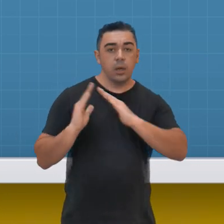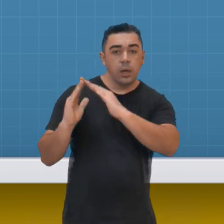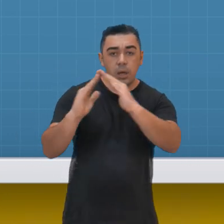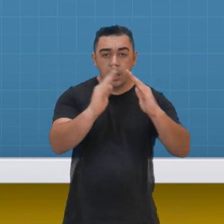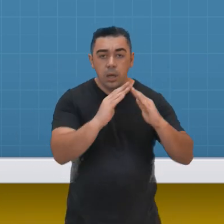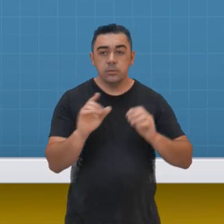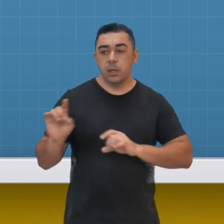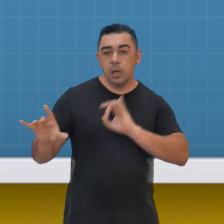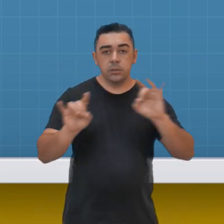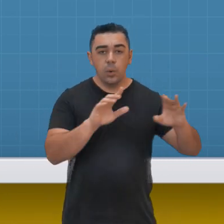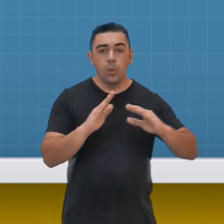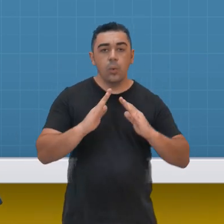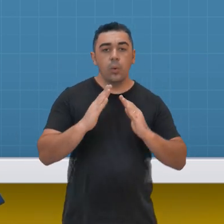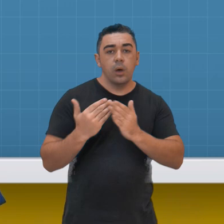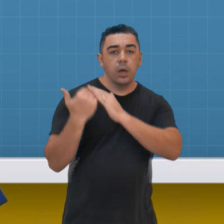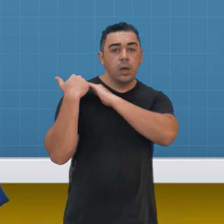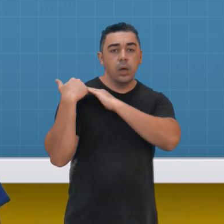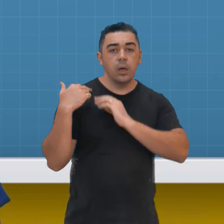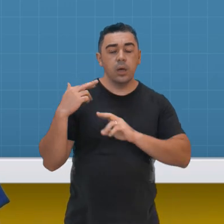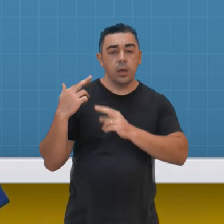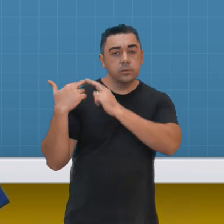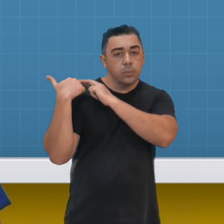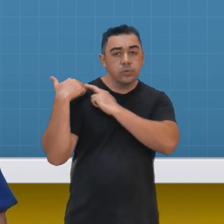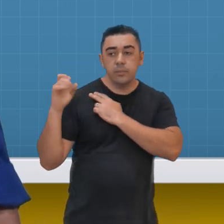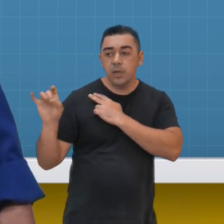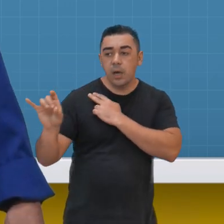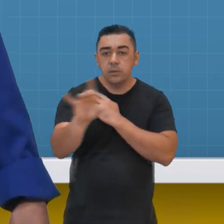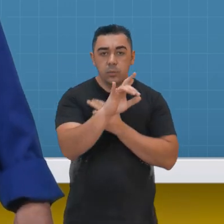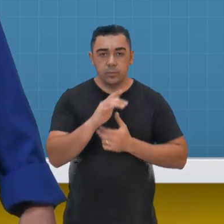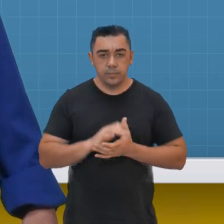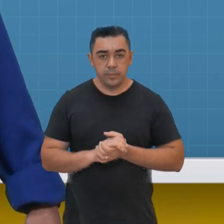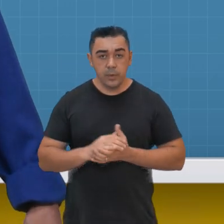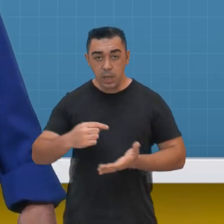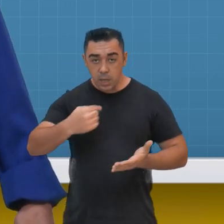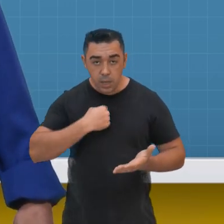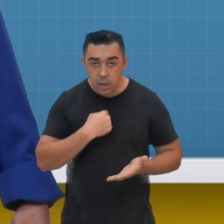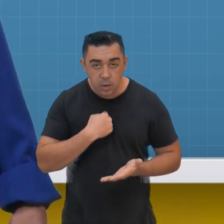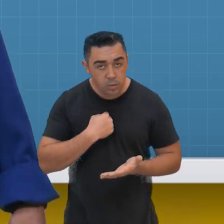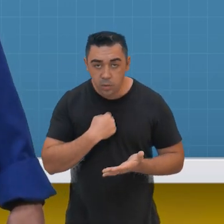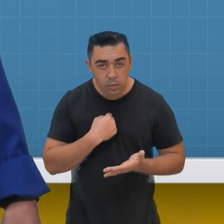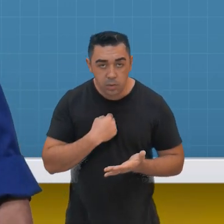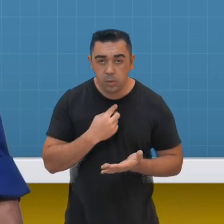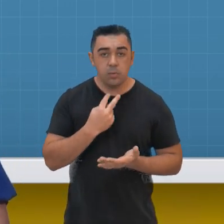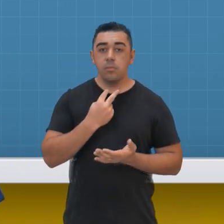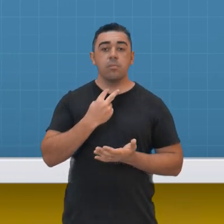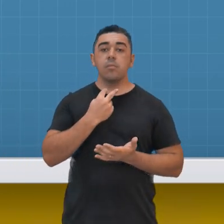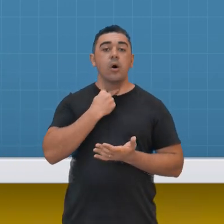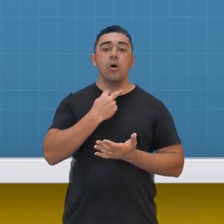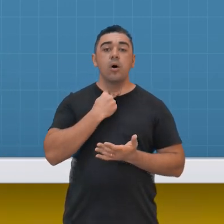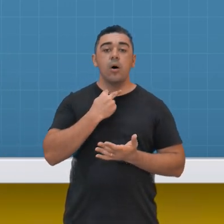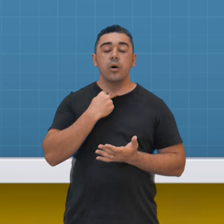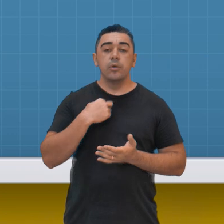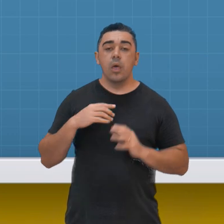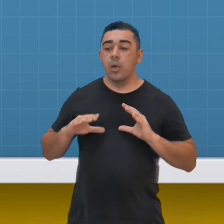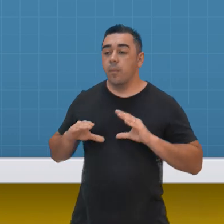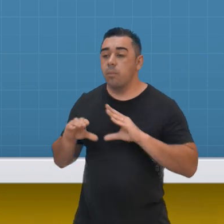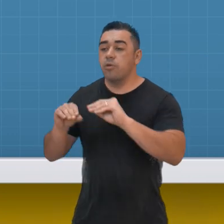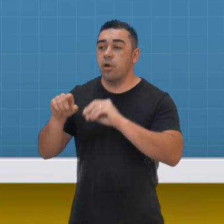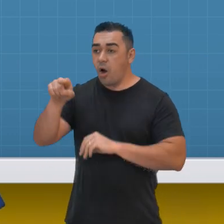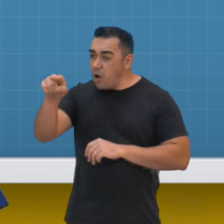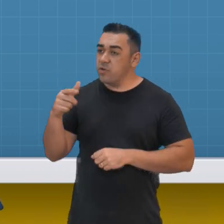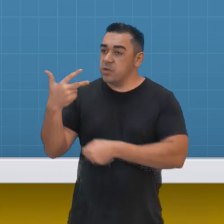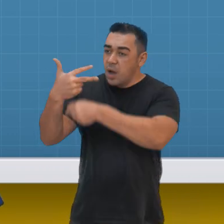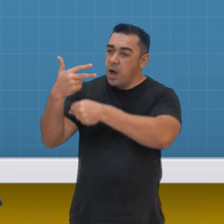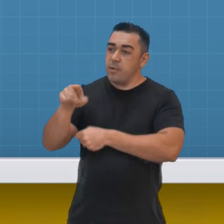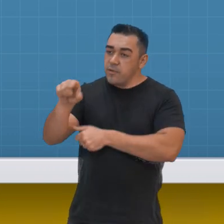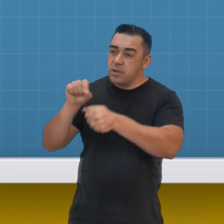Cada macaco no seu galho significa simplesmente isso. Eu não posso dizer como o profissional que